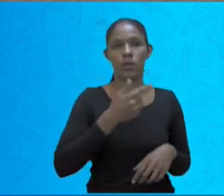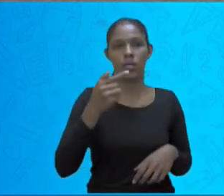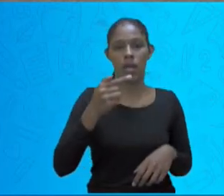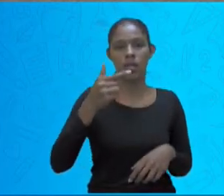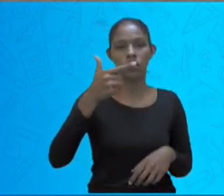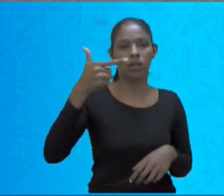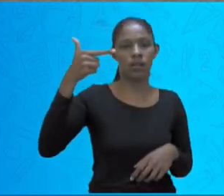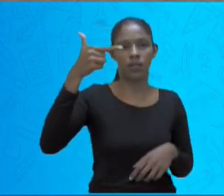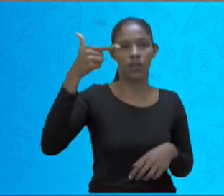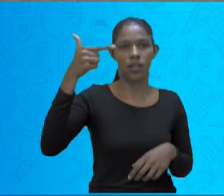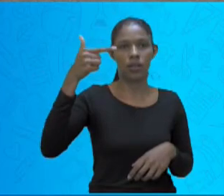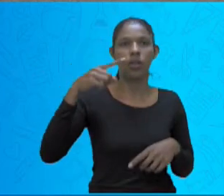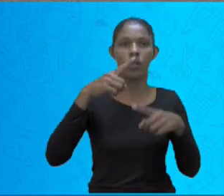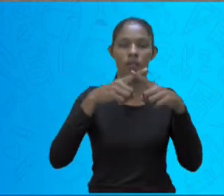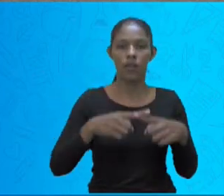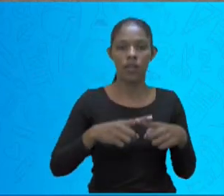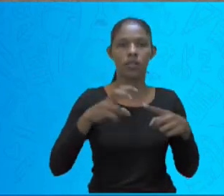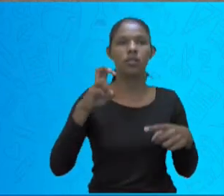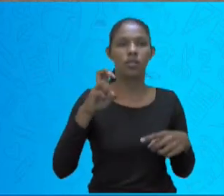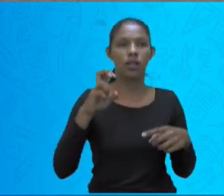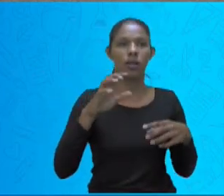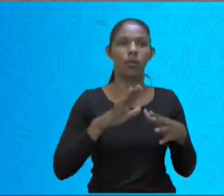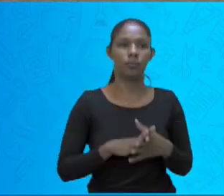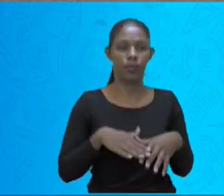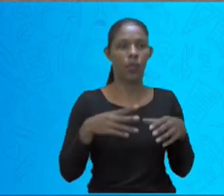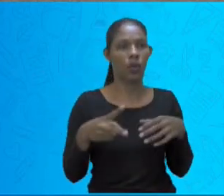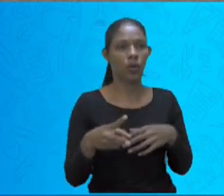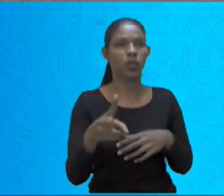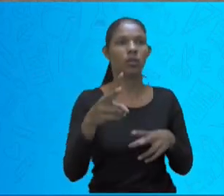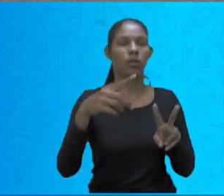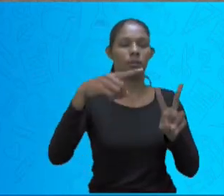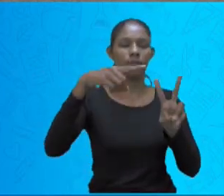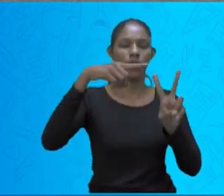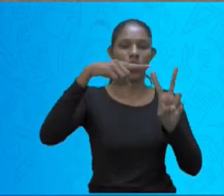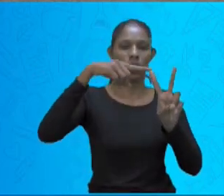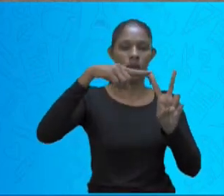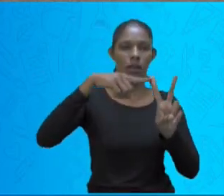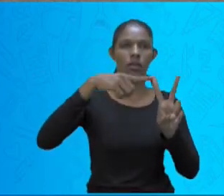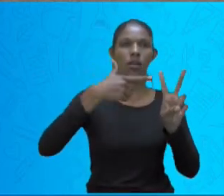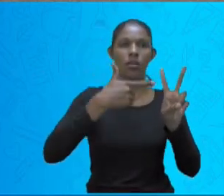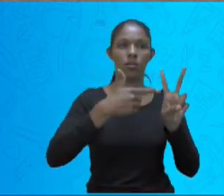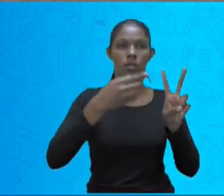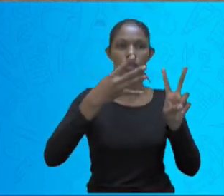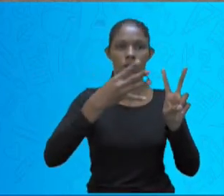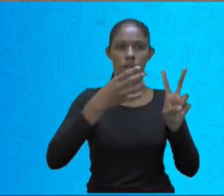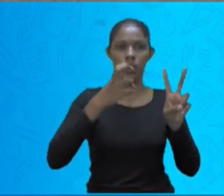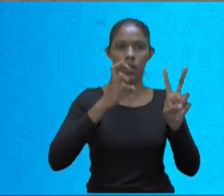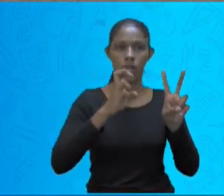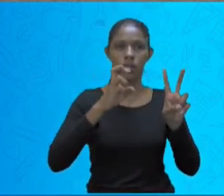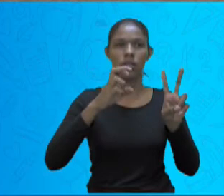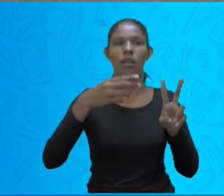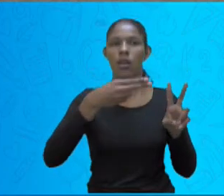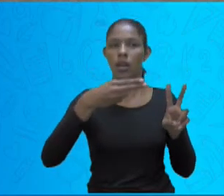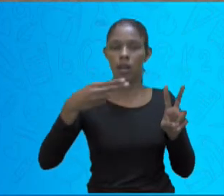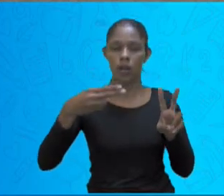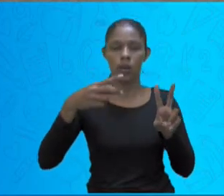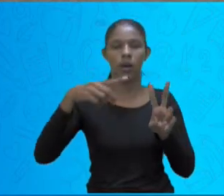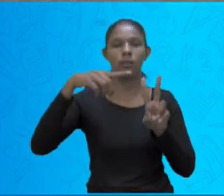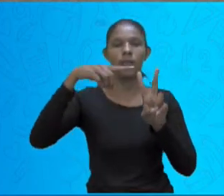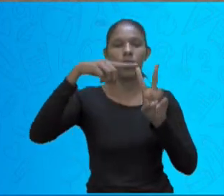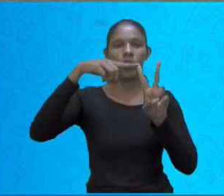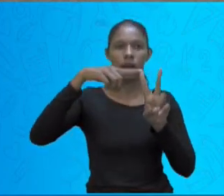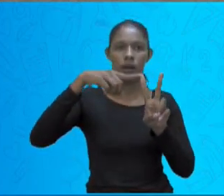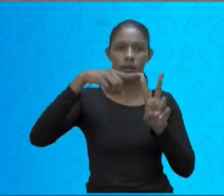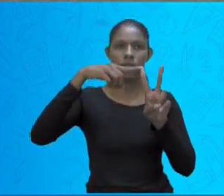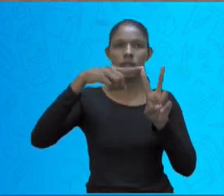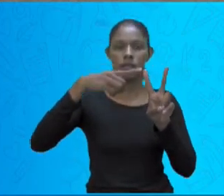Continuando, eu vou ter raiz quadrada de 245 é igual a 7 ao quadrado, raiz